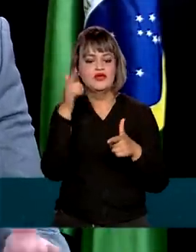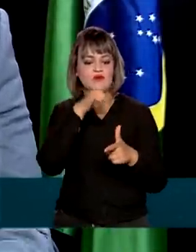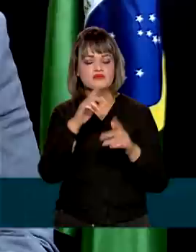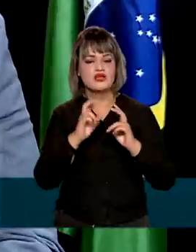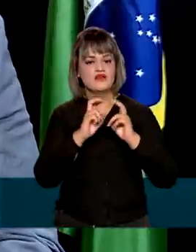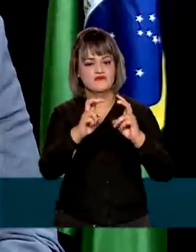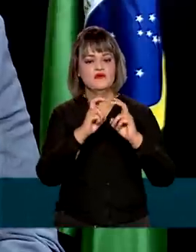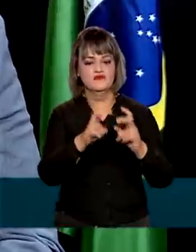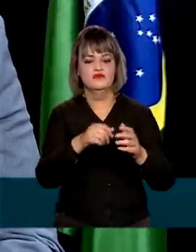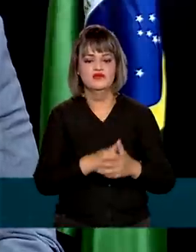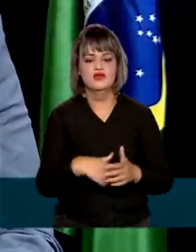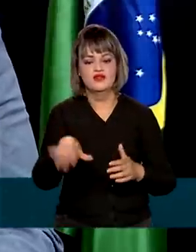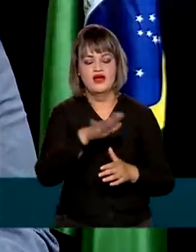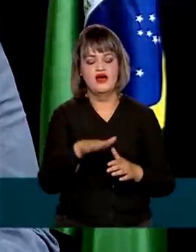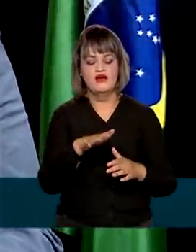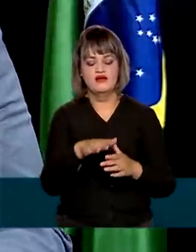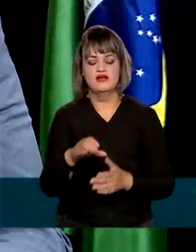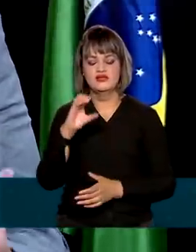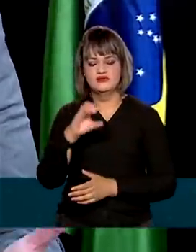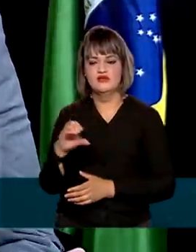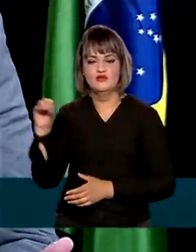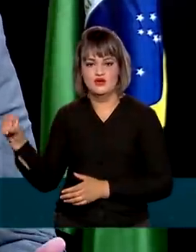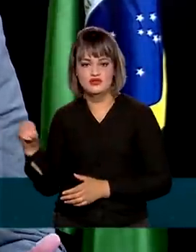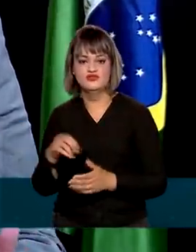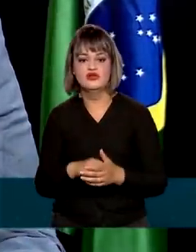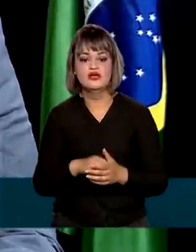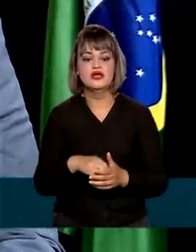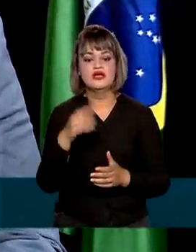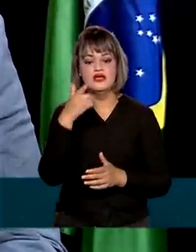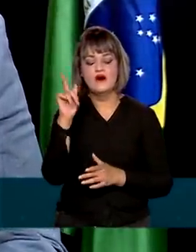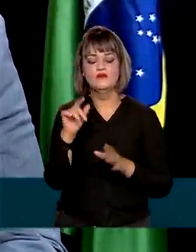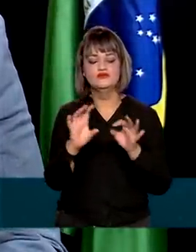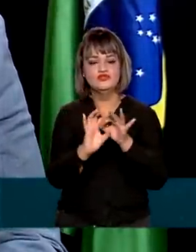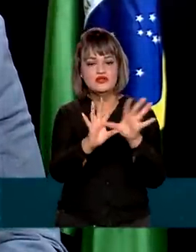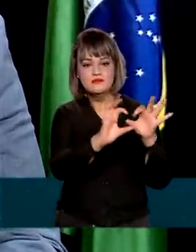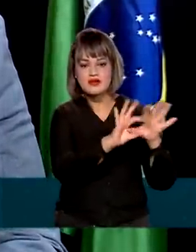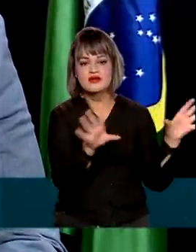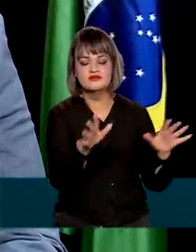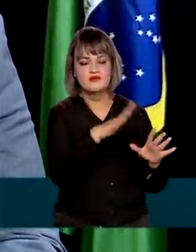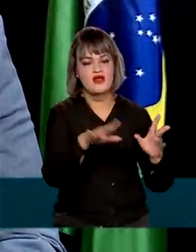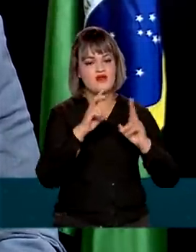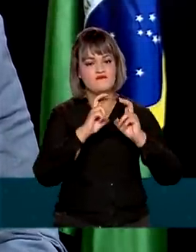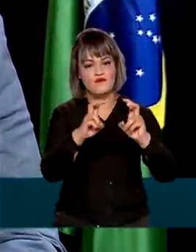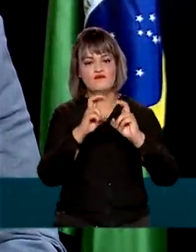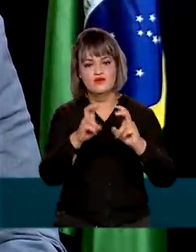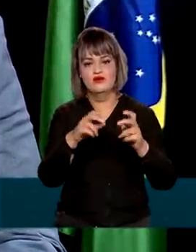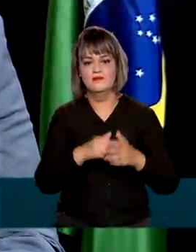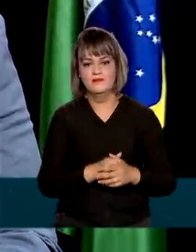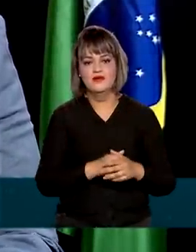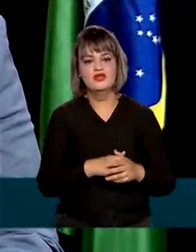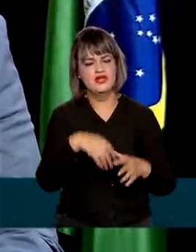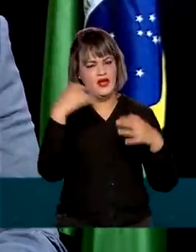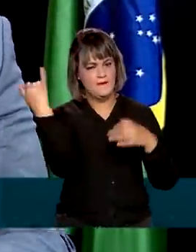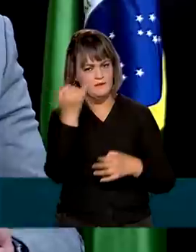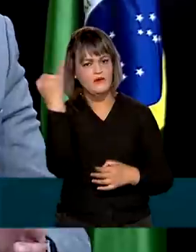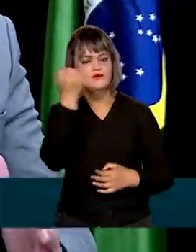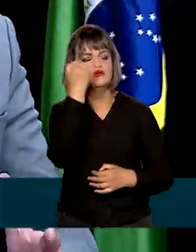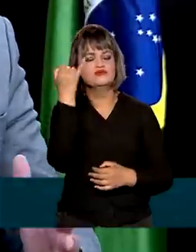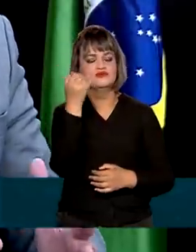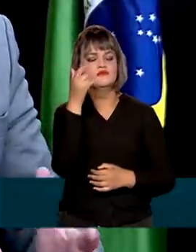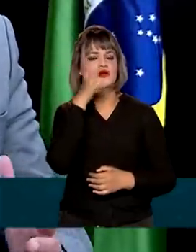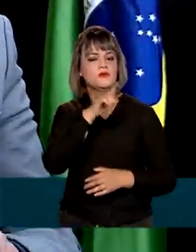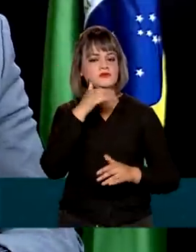tá na cena ferrovia de integração do centro-oeste e agora um Programa de autorizações ferroviárias e Sem dúvida nenhuma vai